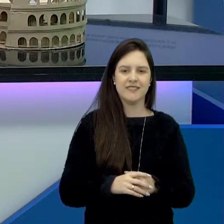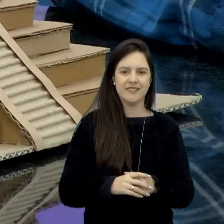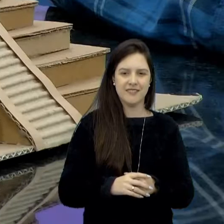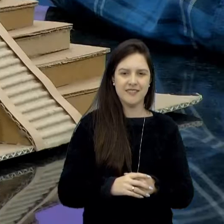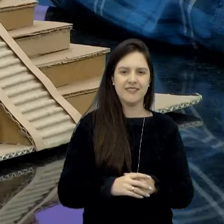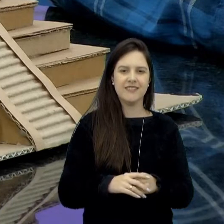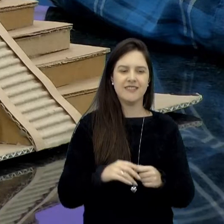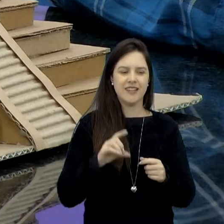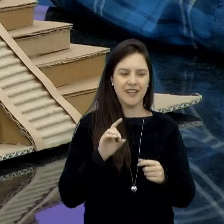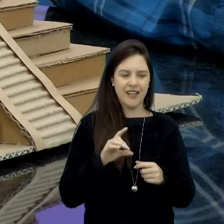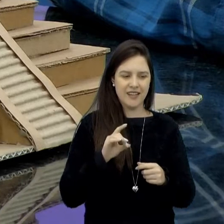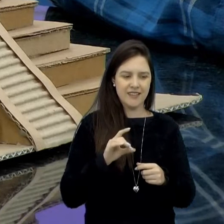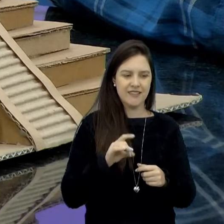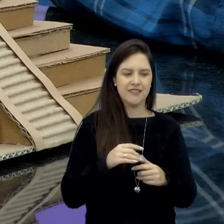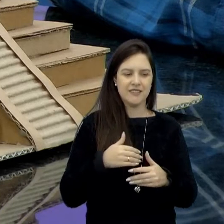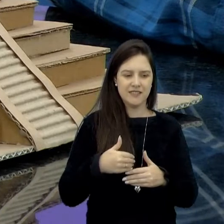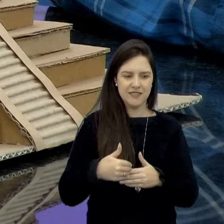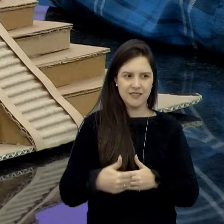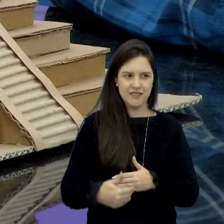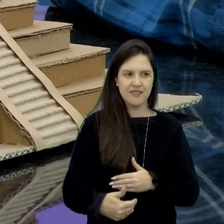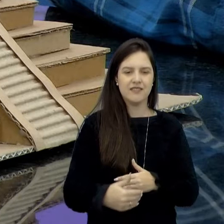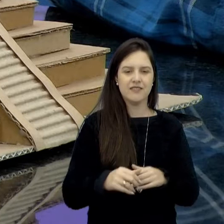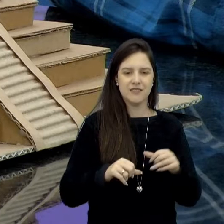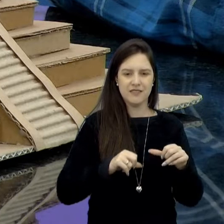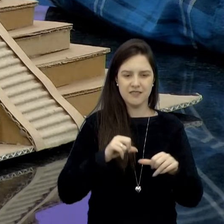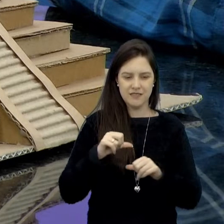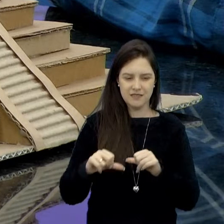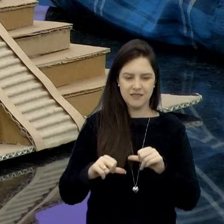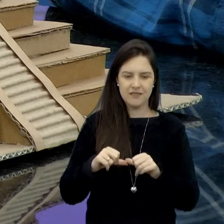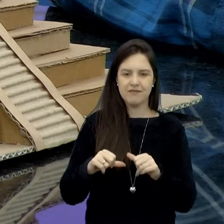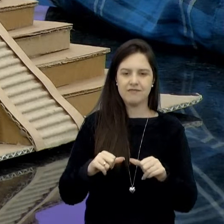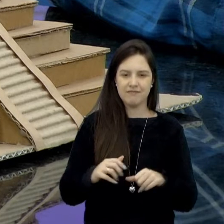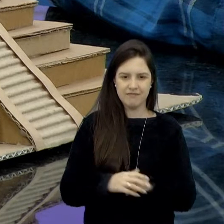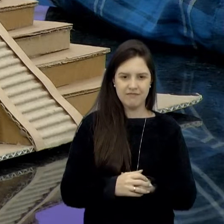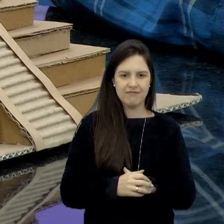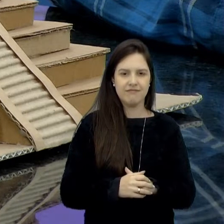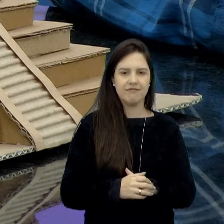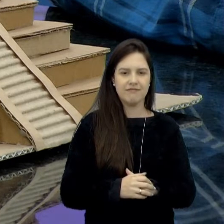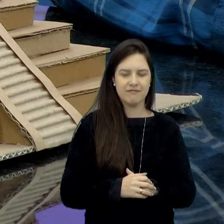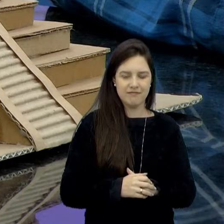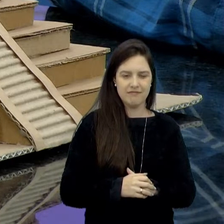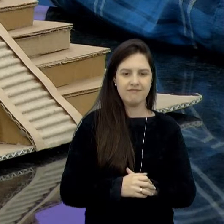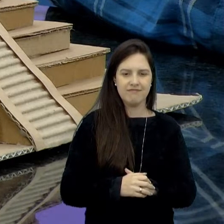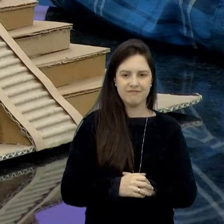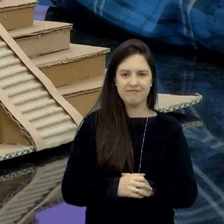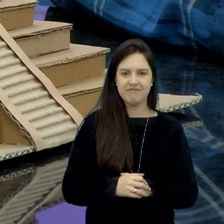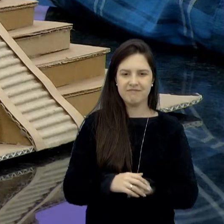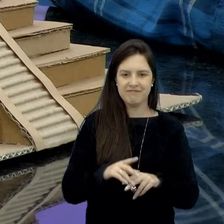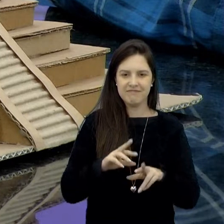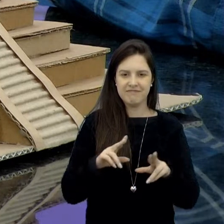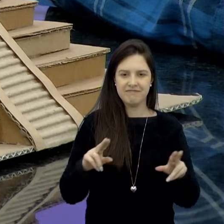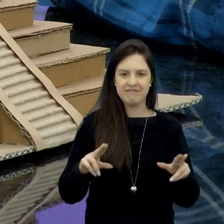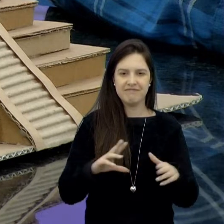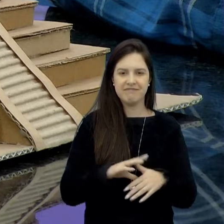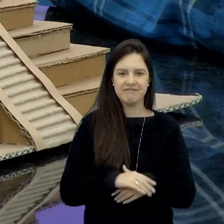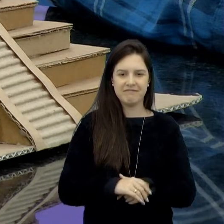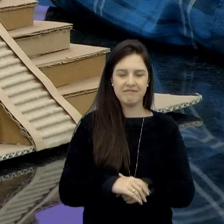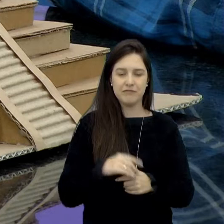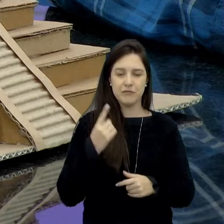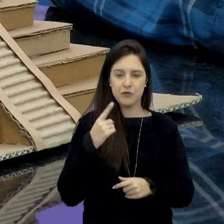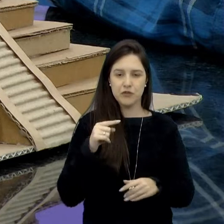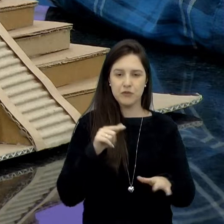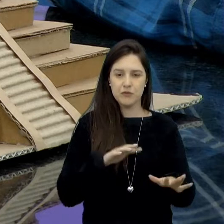as escadarias da Kukulcán, inclusive é a serpente emplumada, que ela vinha descendo as escadarias em alguns